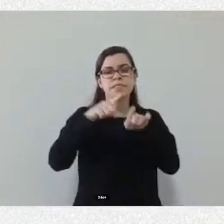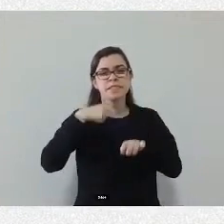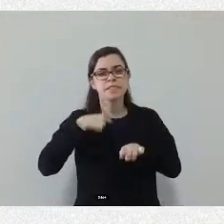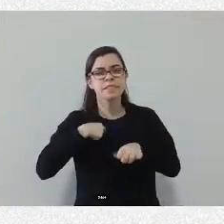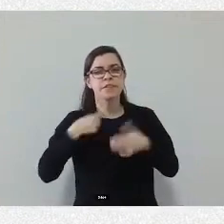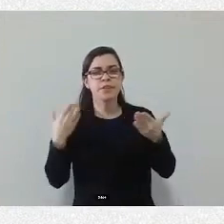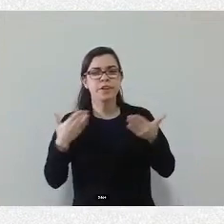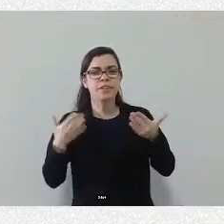hoje,